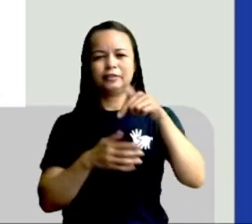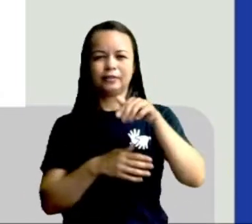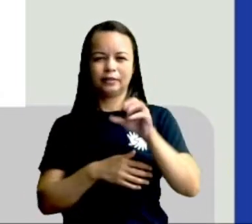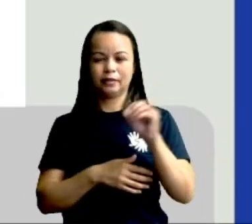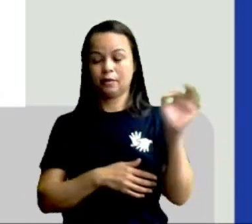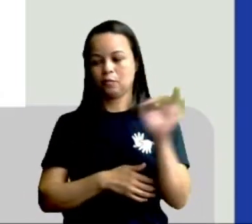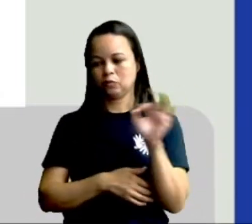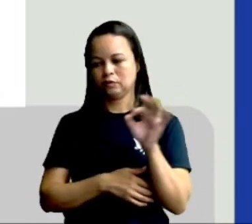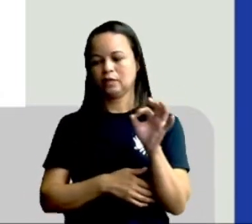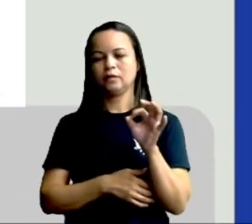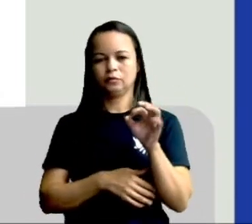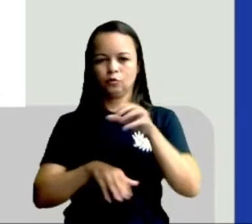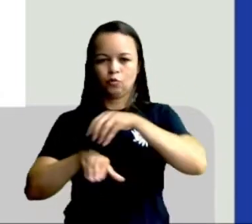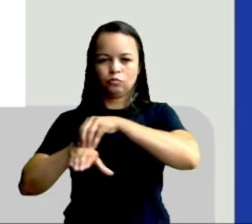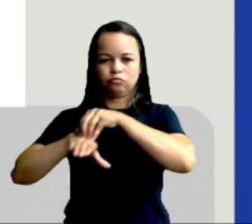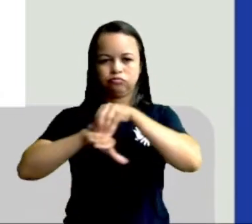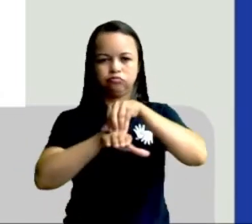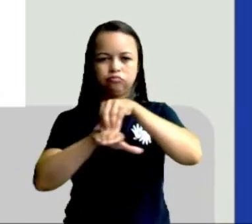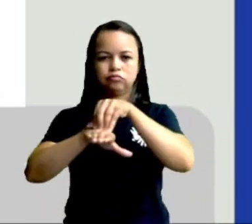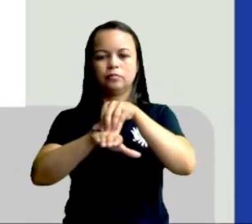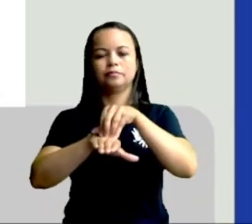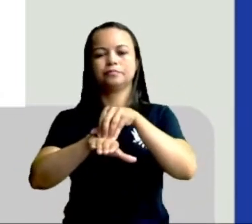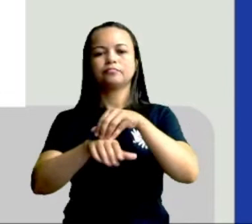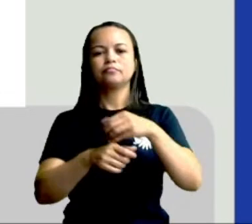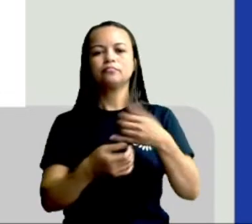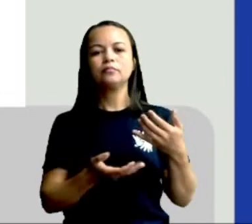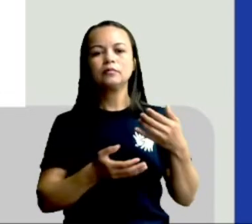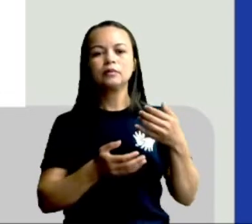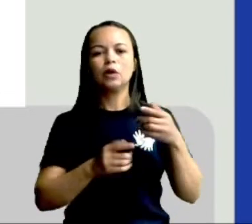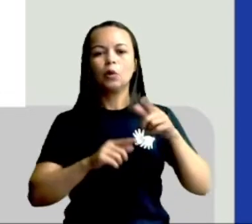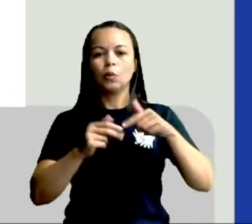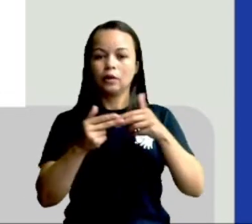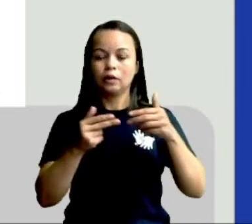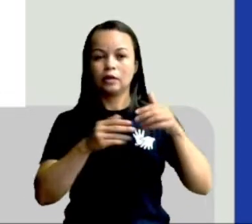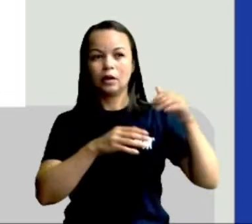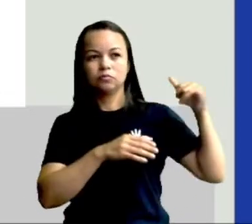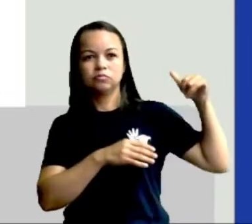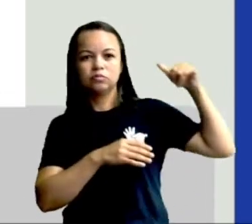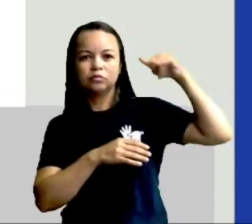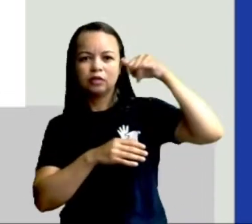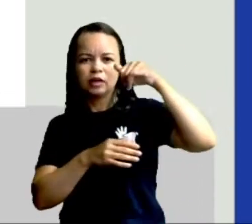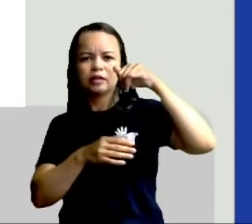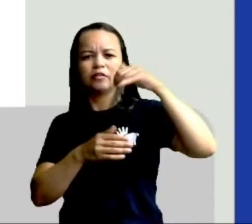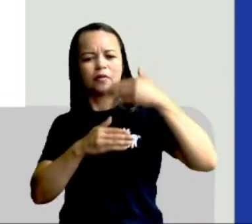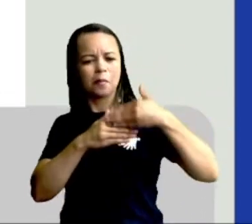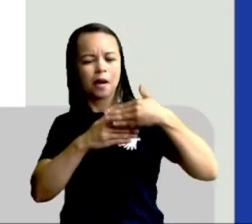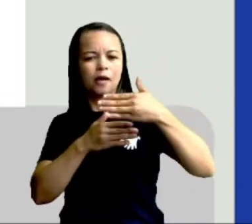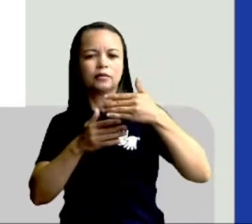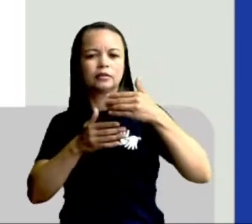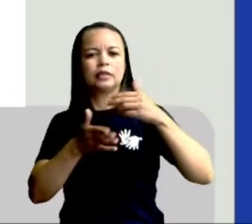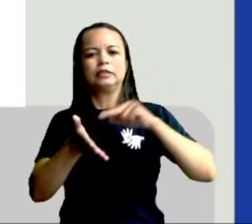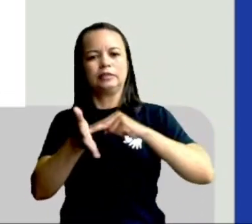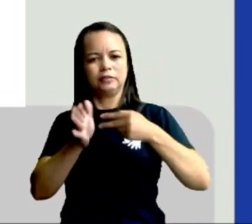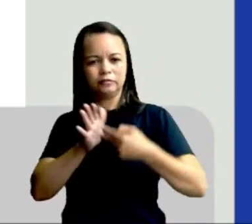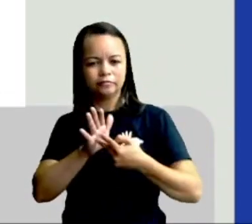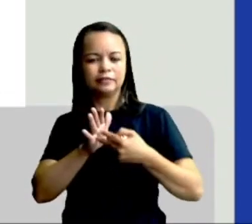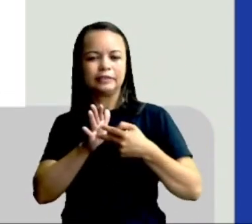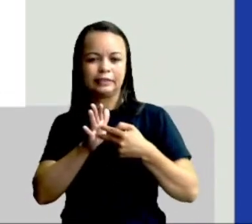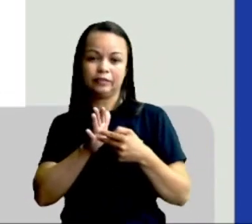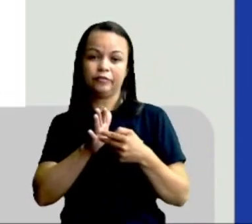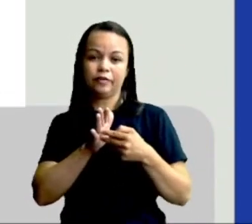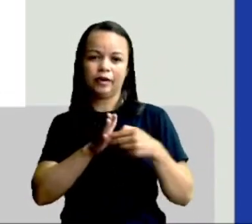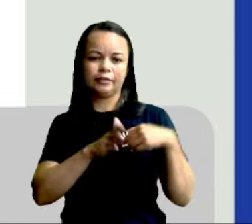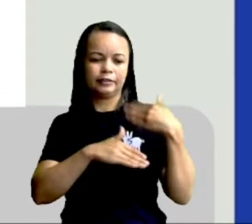cargas. O transporte aéreo vem passando por um significativo desenvolvimento, ou seja, a cada